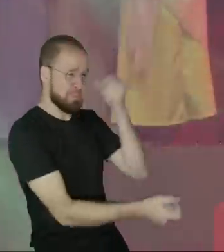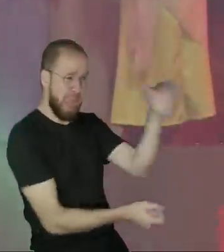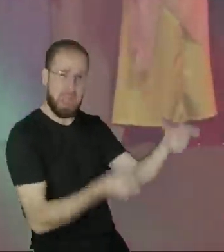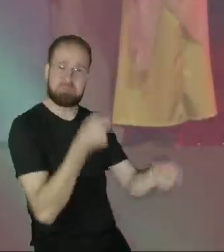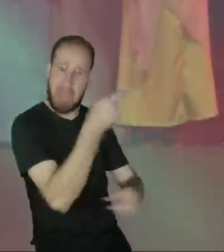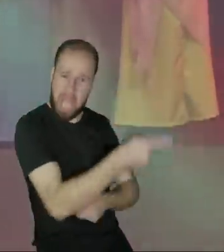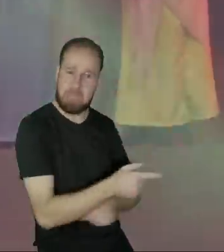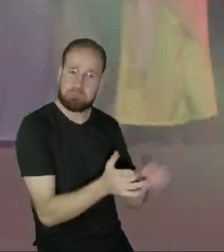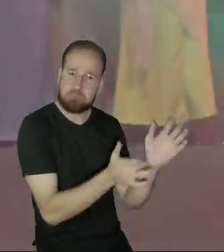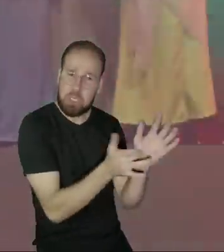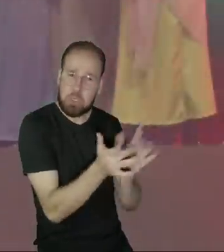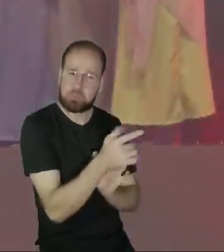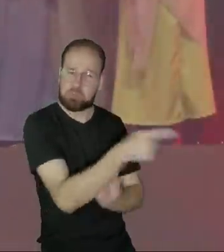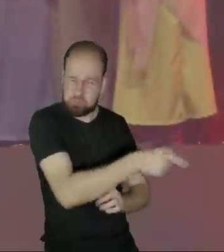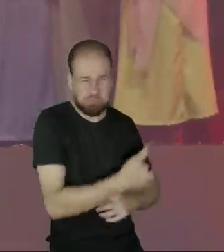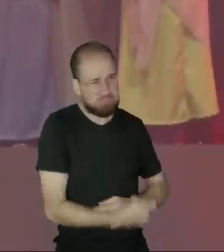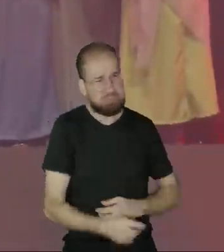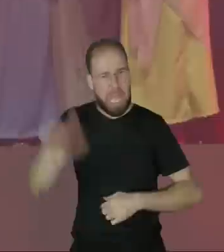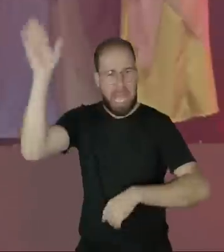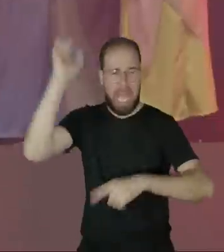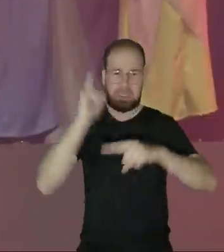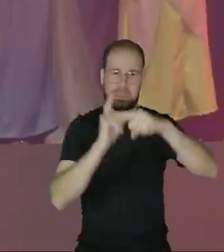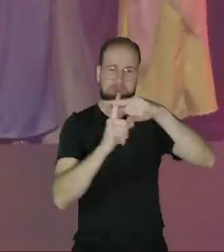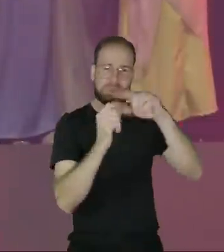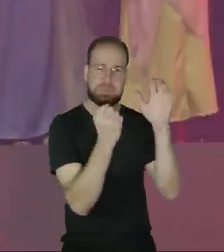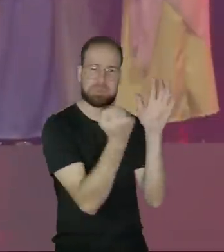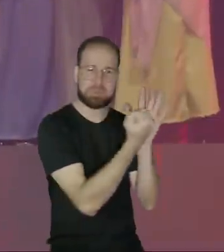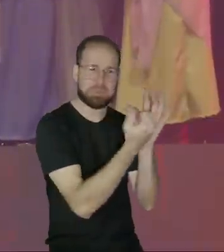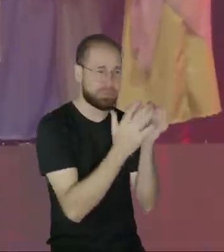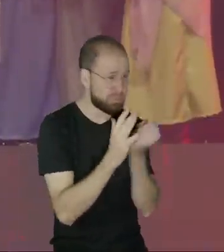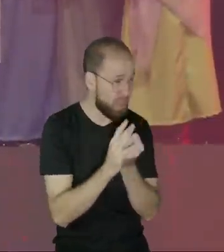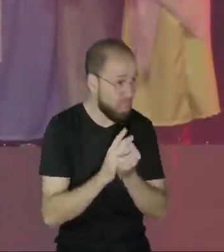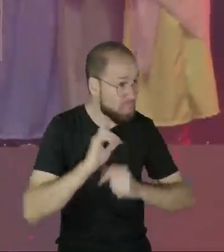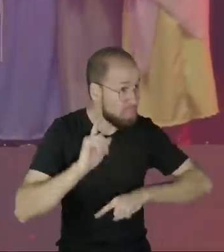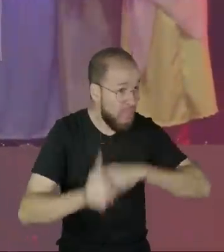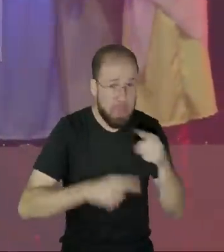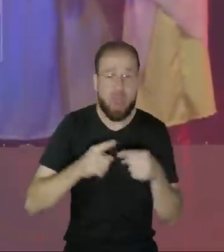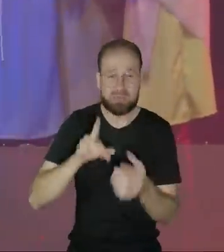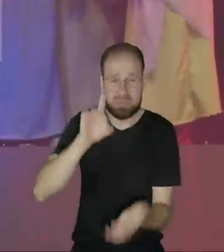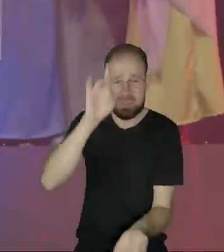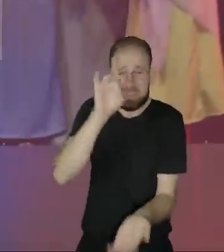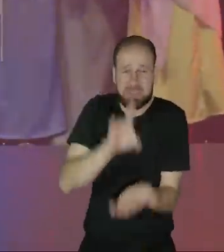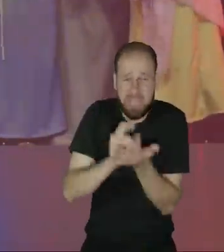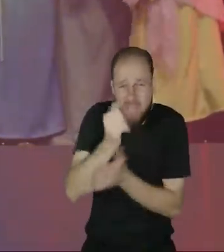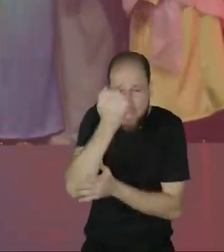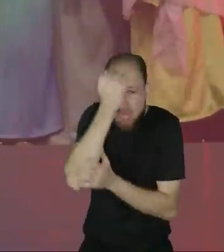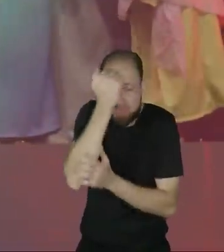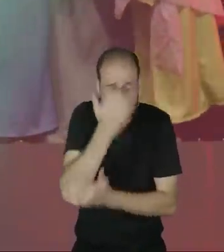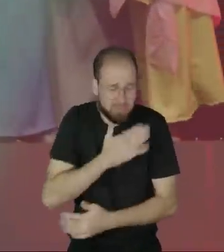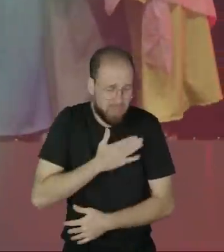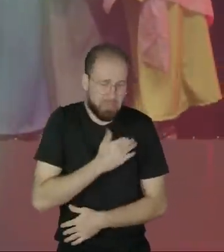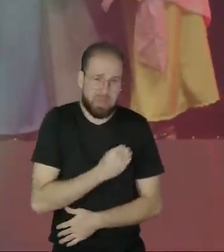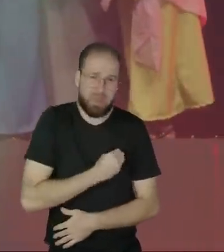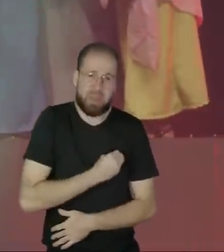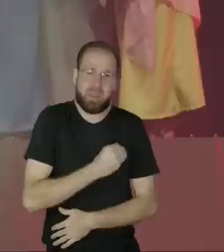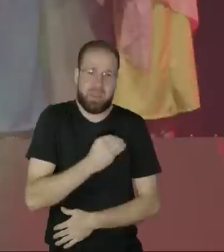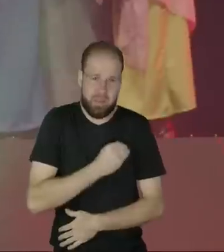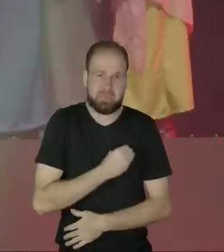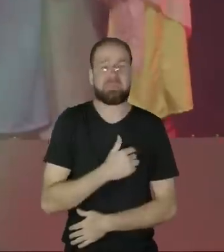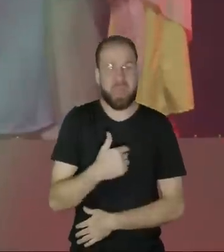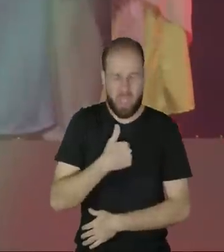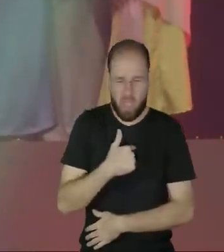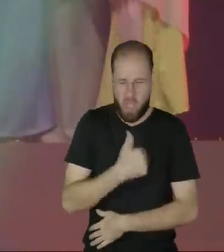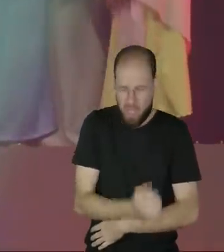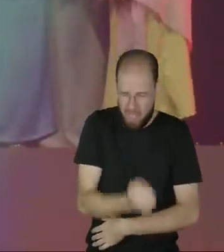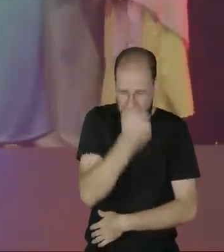crucificam, crucificam. Foi quando vós ofendi pelos meus pecados. Agora arrependo-me deles mais que